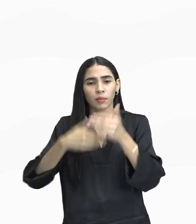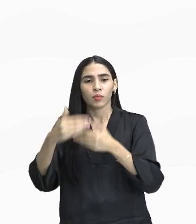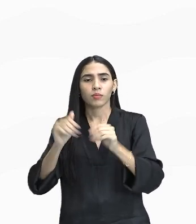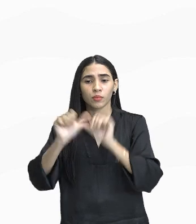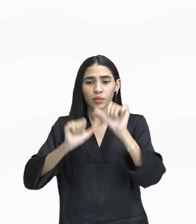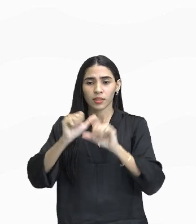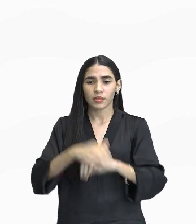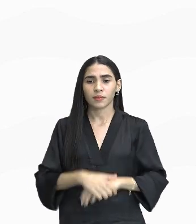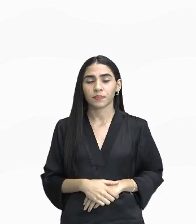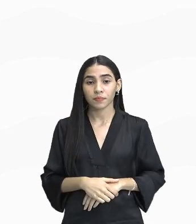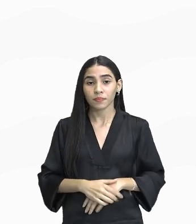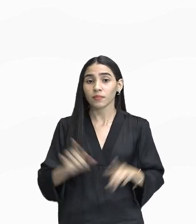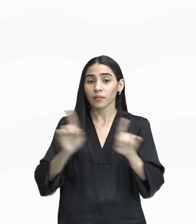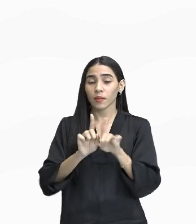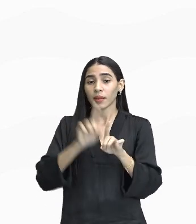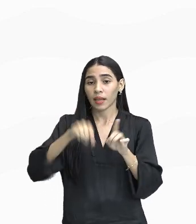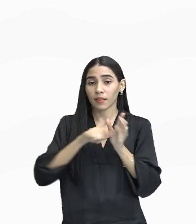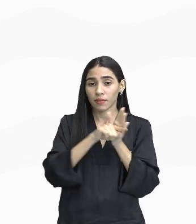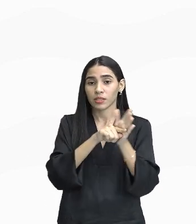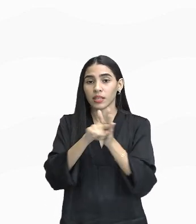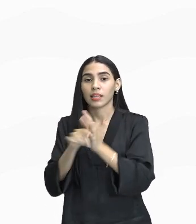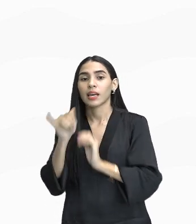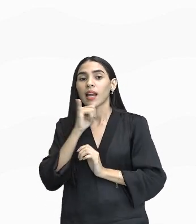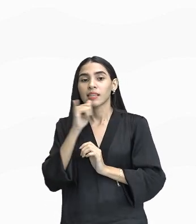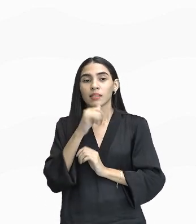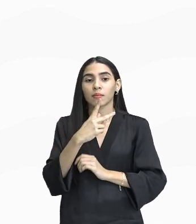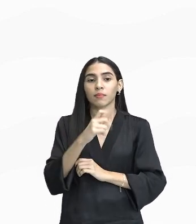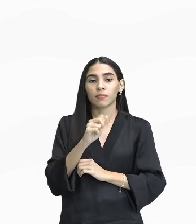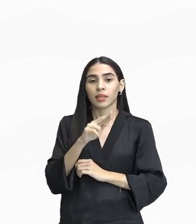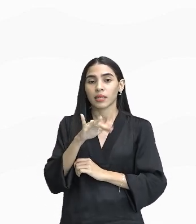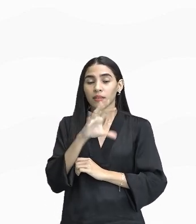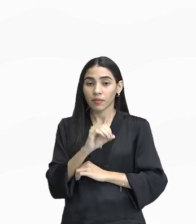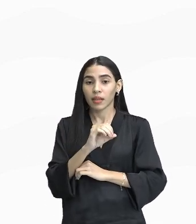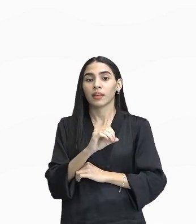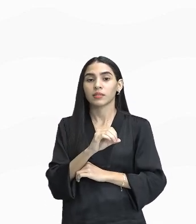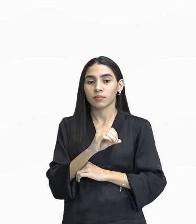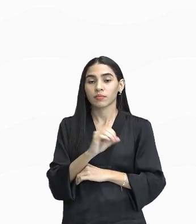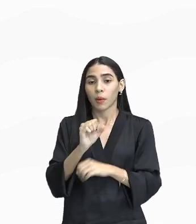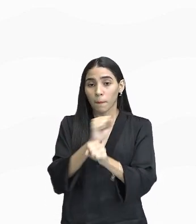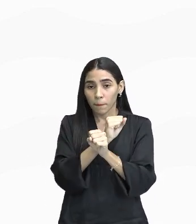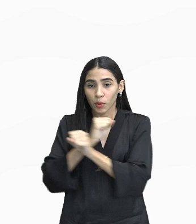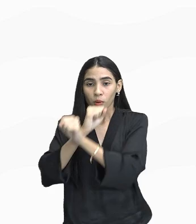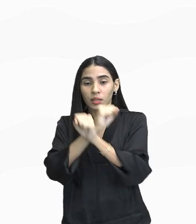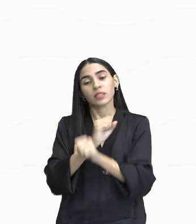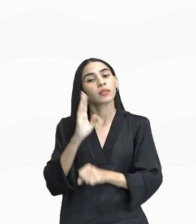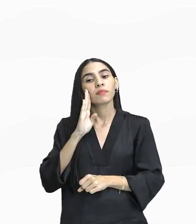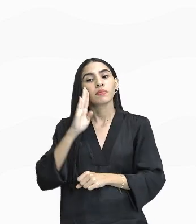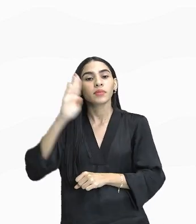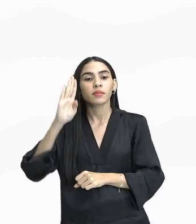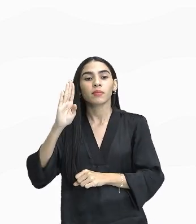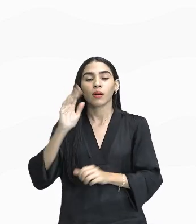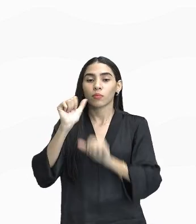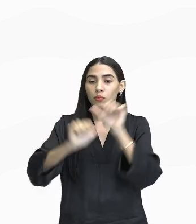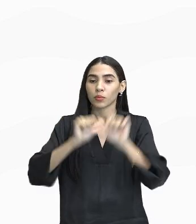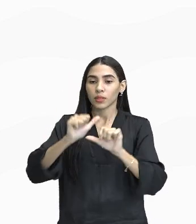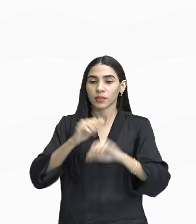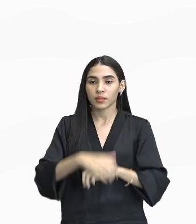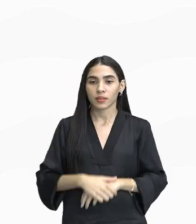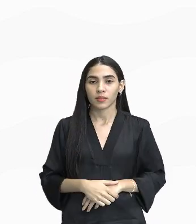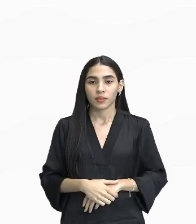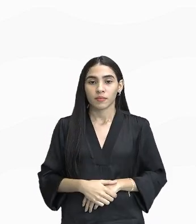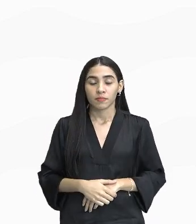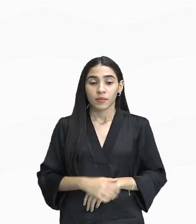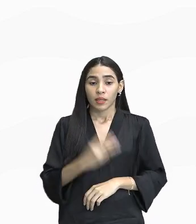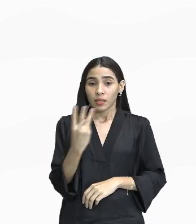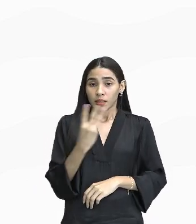representação. Além deles, são investigados os elementos periféricos que protegem o núcleo central das mudanças. E